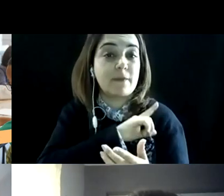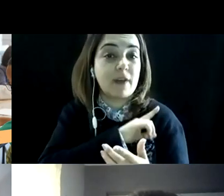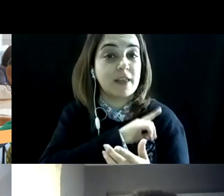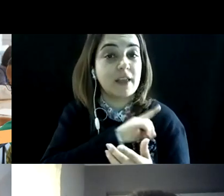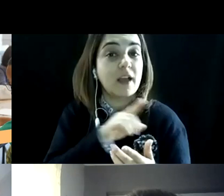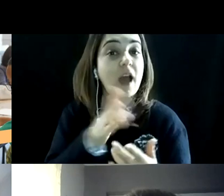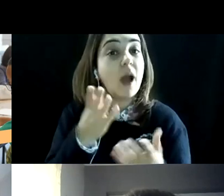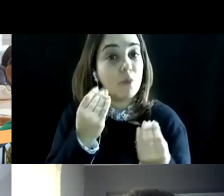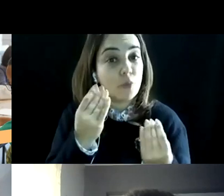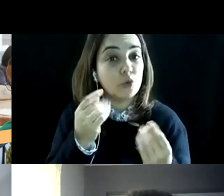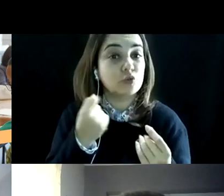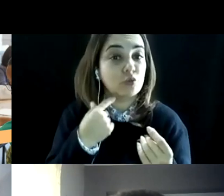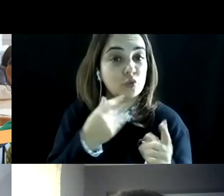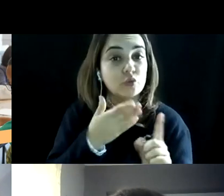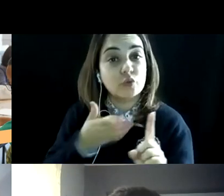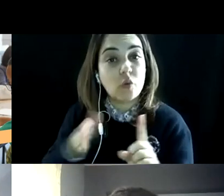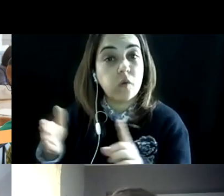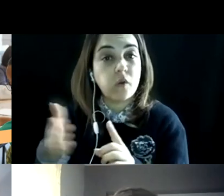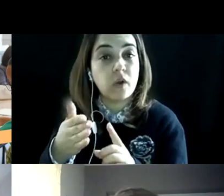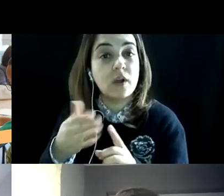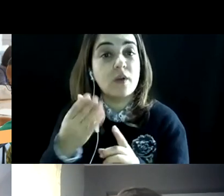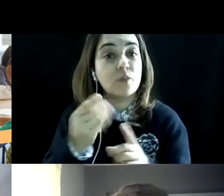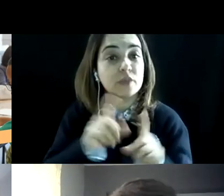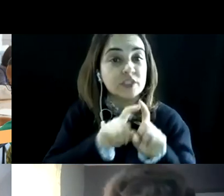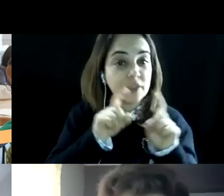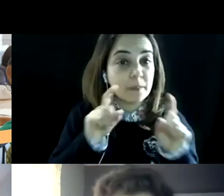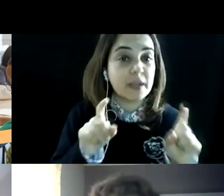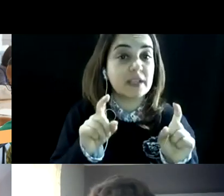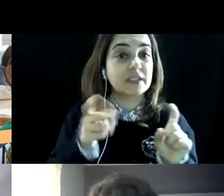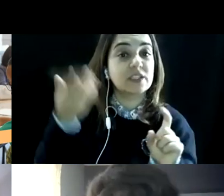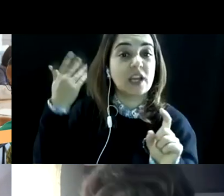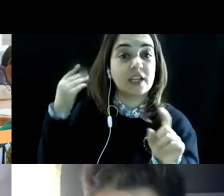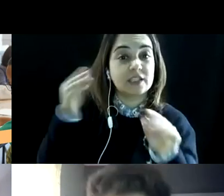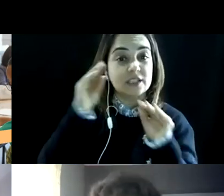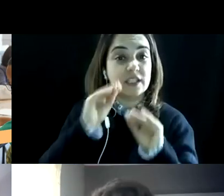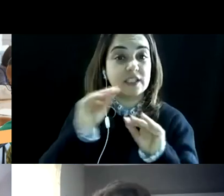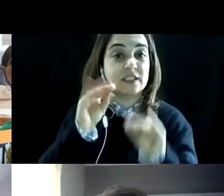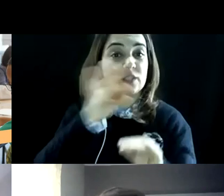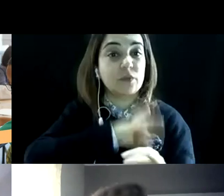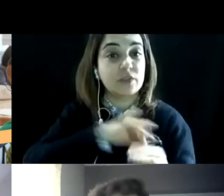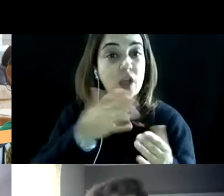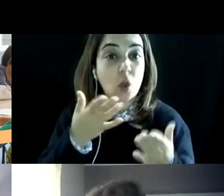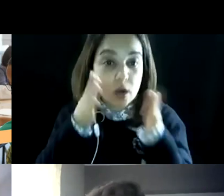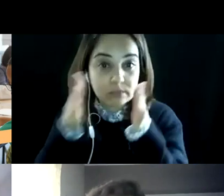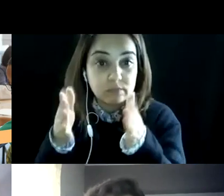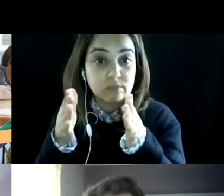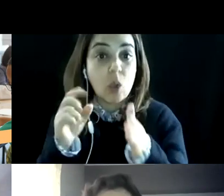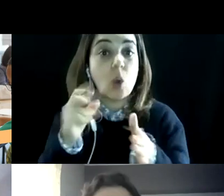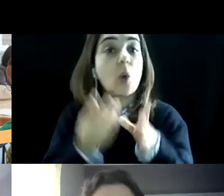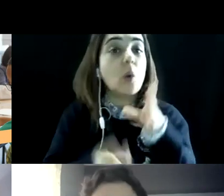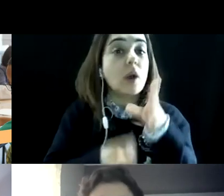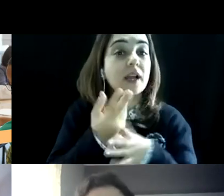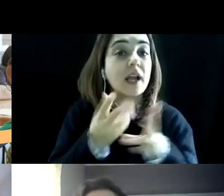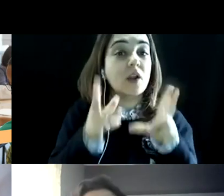quais muitas das empresas que tinham escolas de ensino profissional se viraram. Ou então criaram-se novas